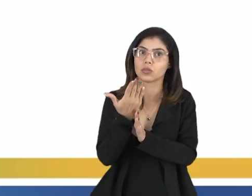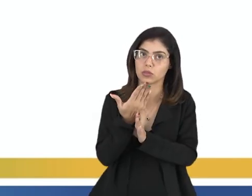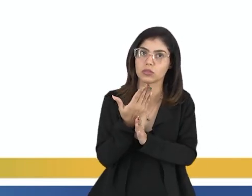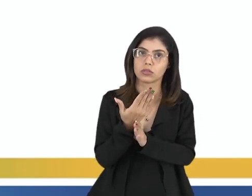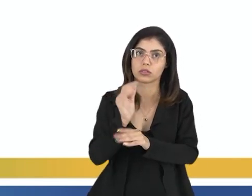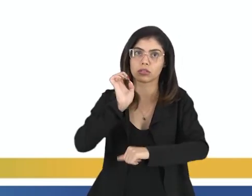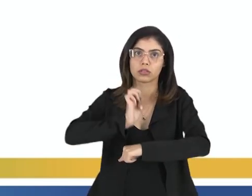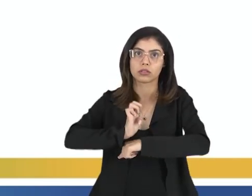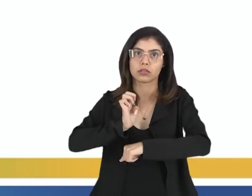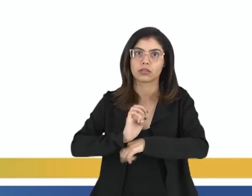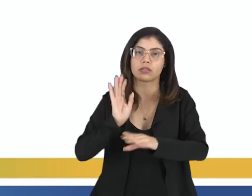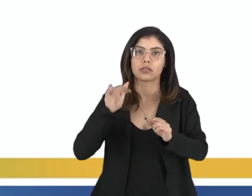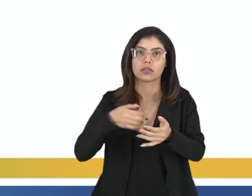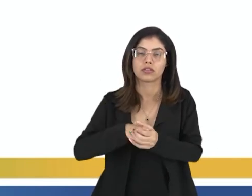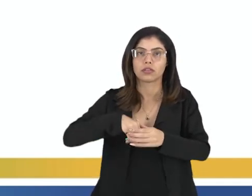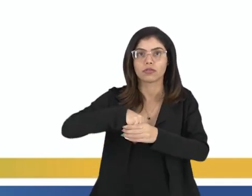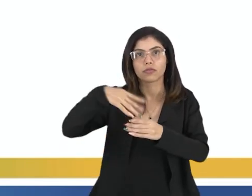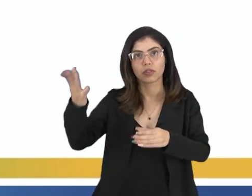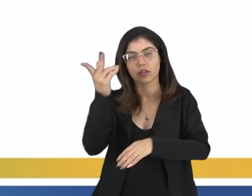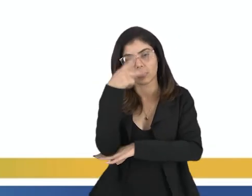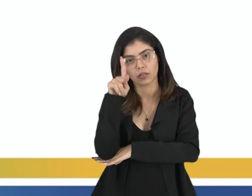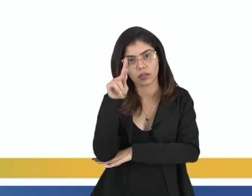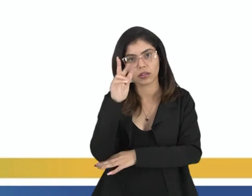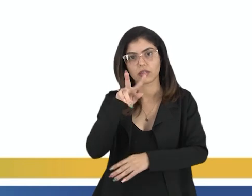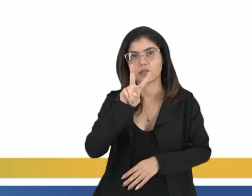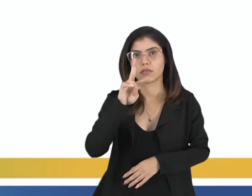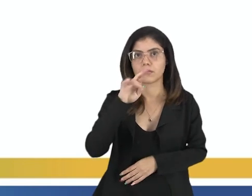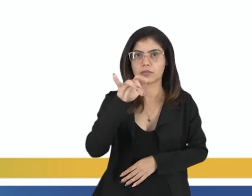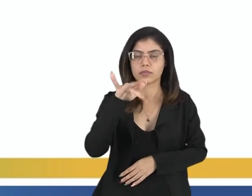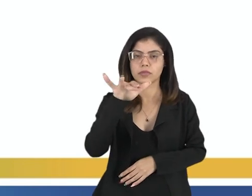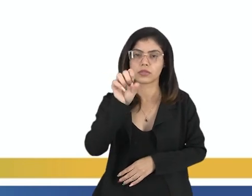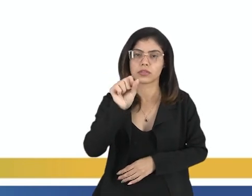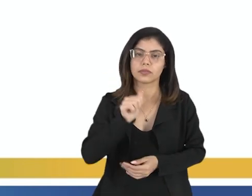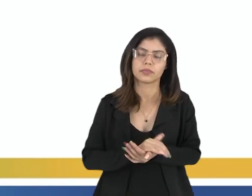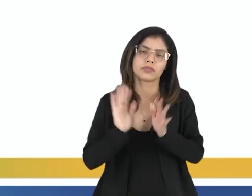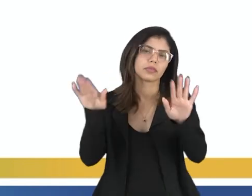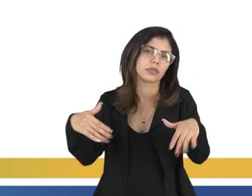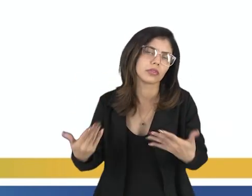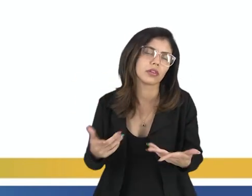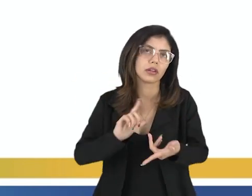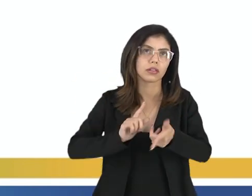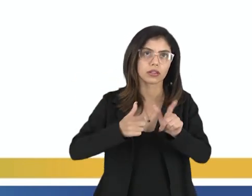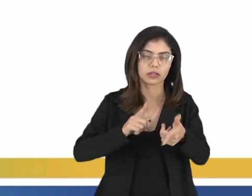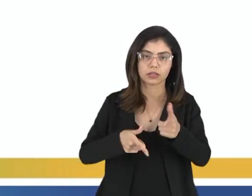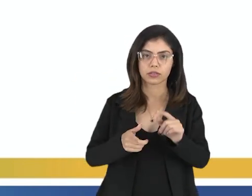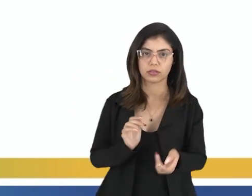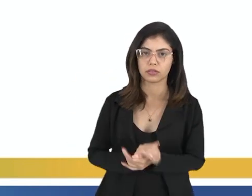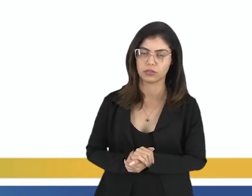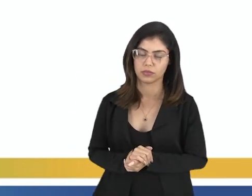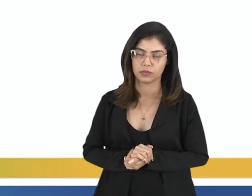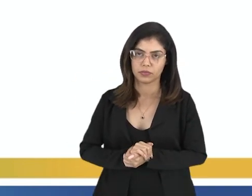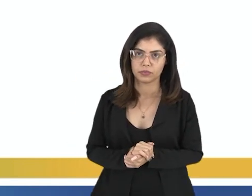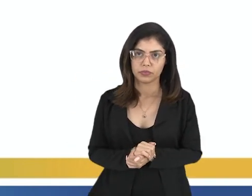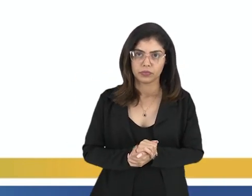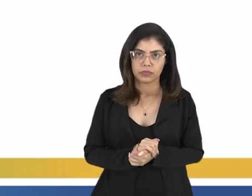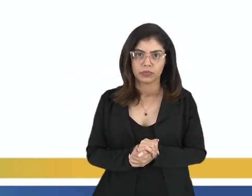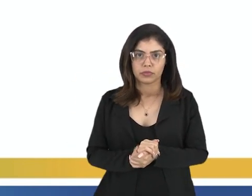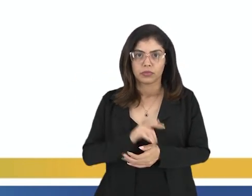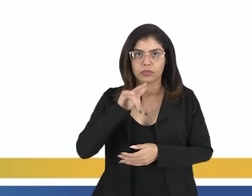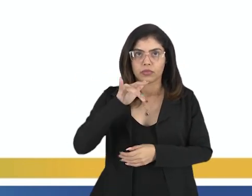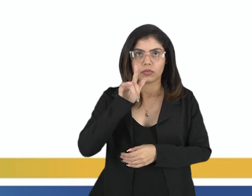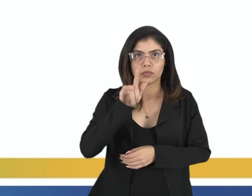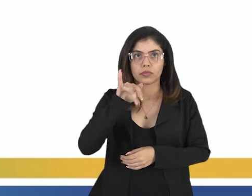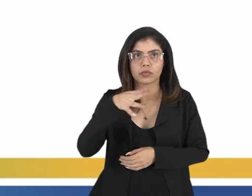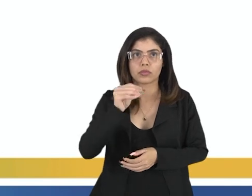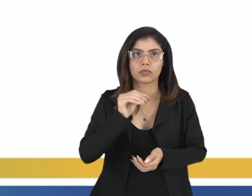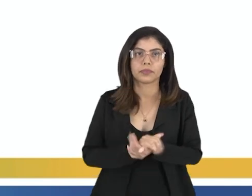no endividamento externo do período Vargas. E aí, pessoal, a gente tem, né, um motivo, então, para a questão do golpe da